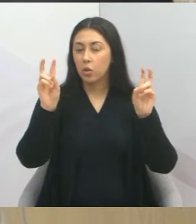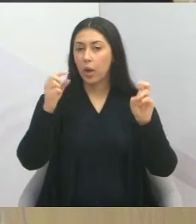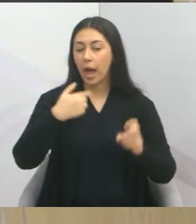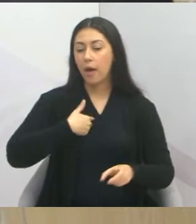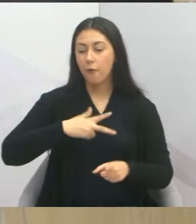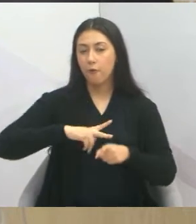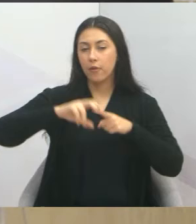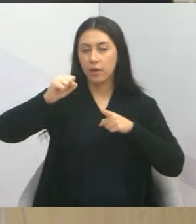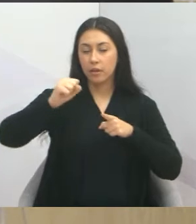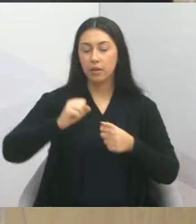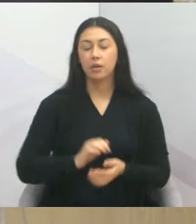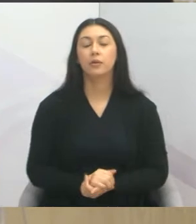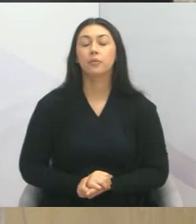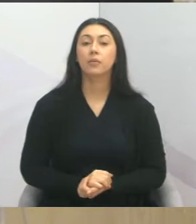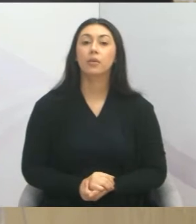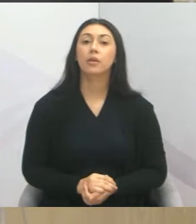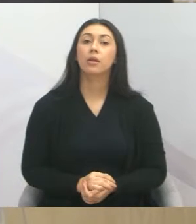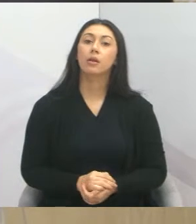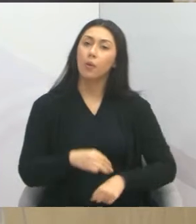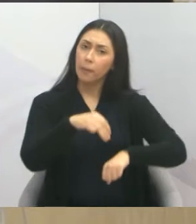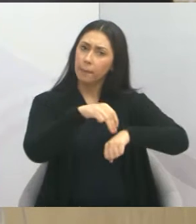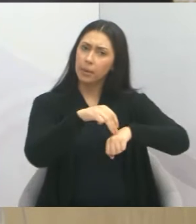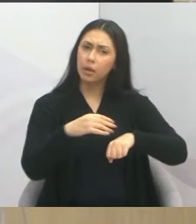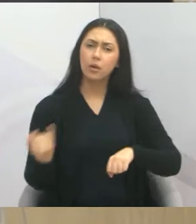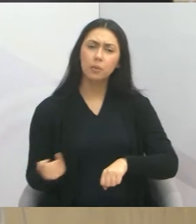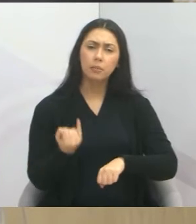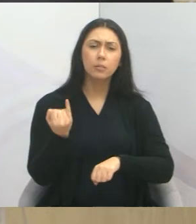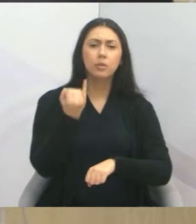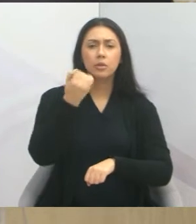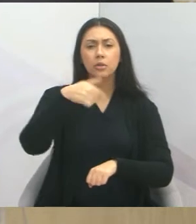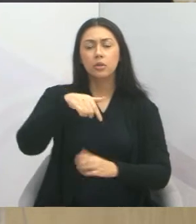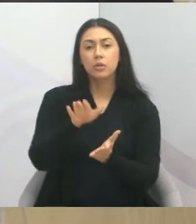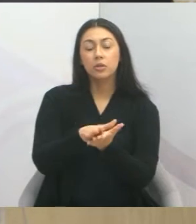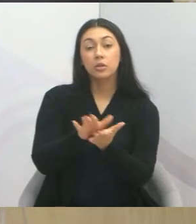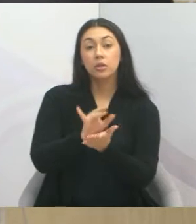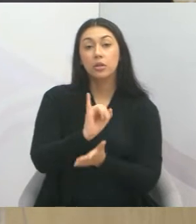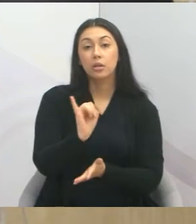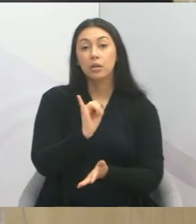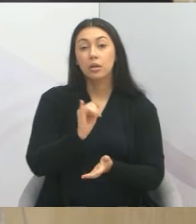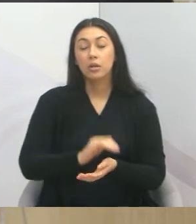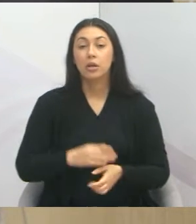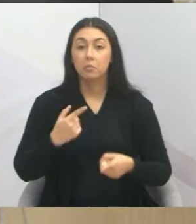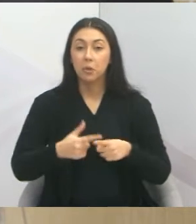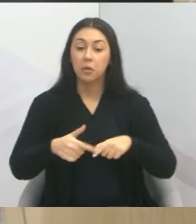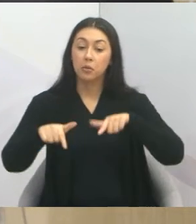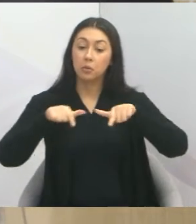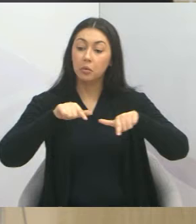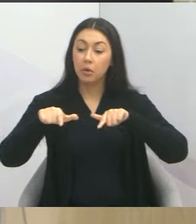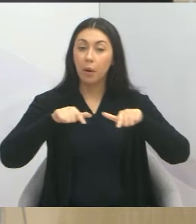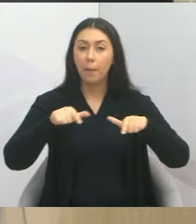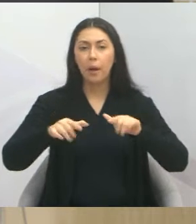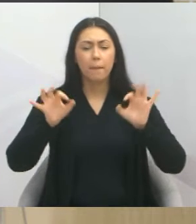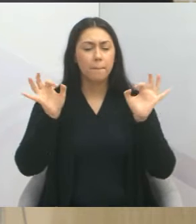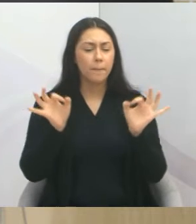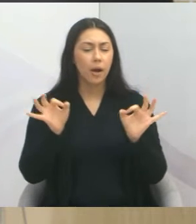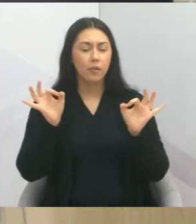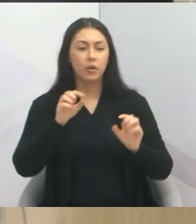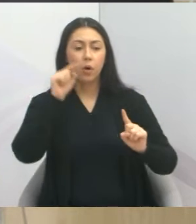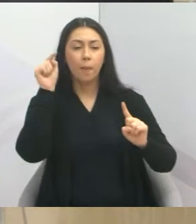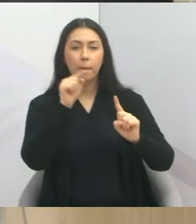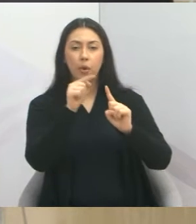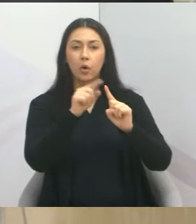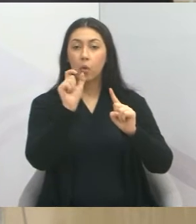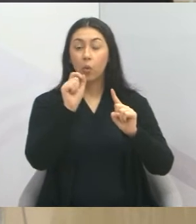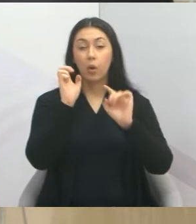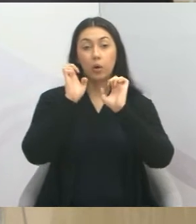importância desse ministério em nossa cidade que em seu excelente trabalho tem como proposta